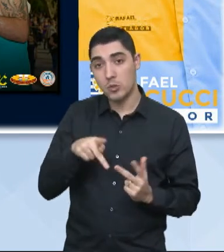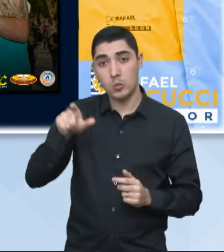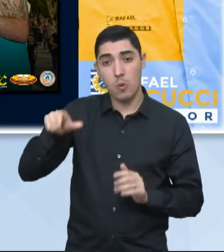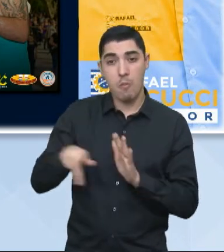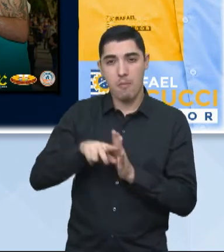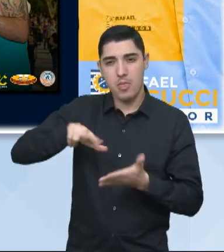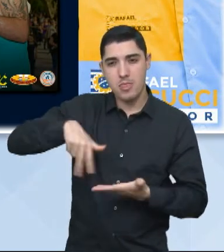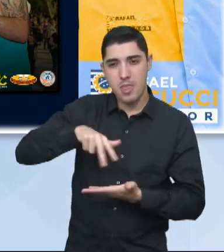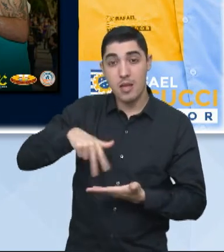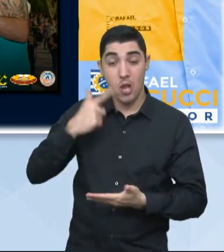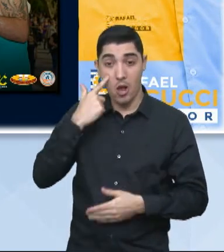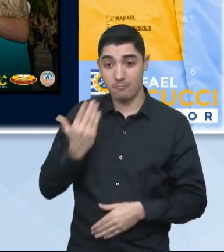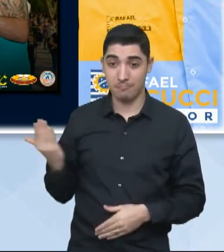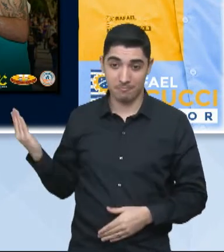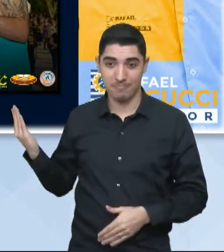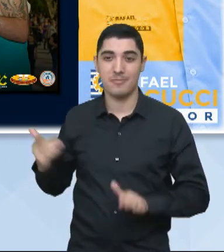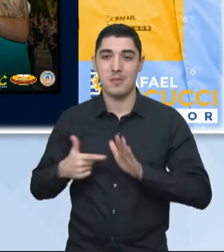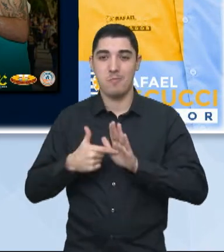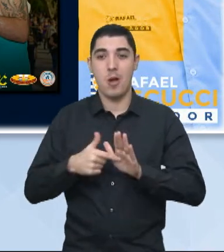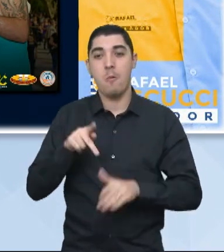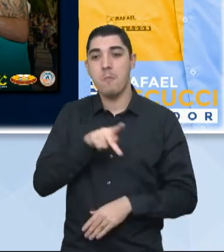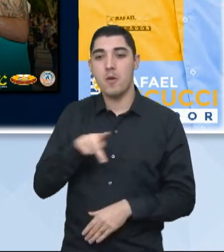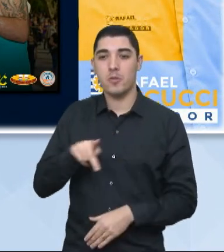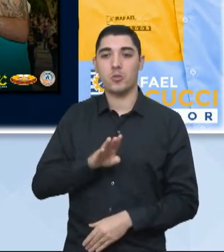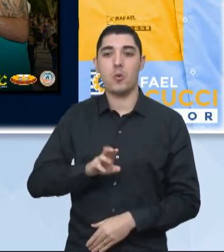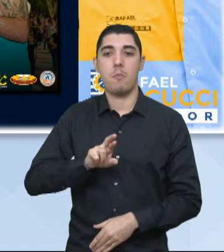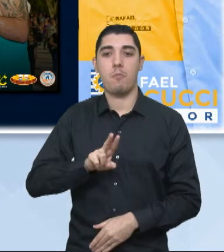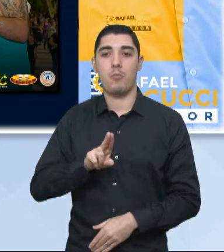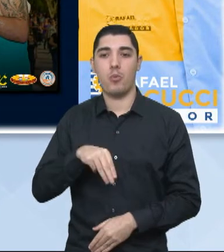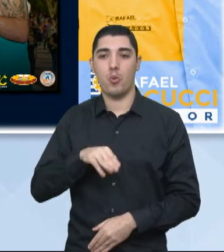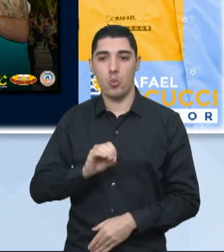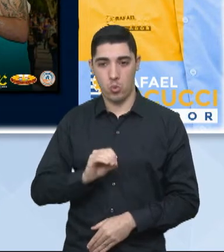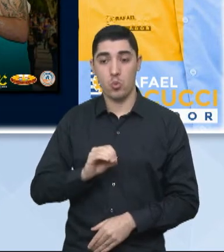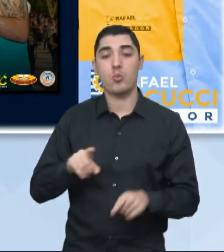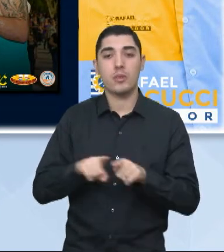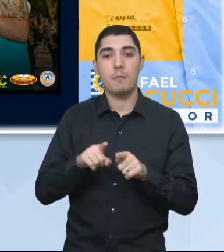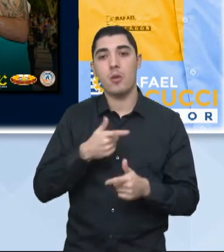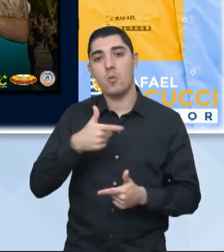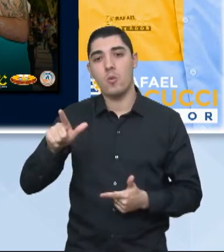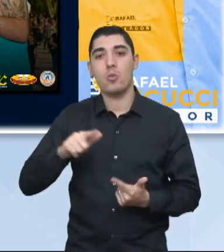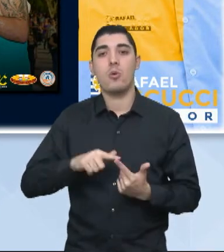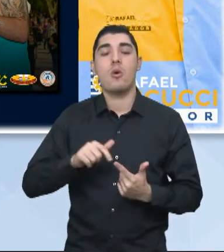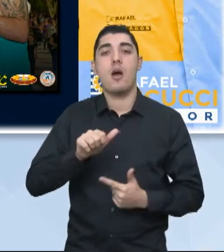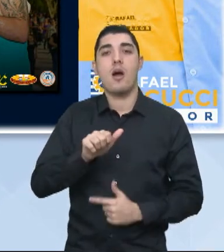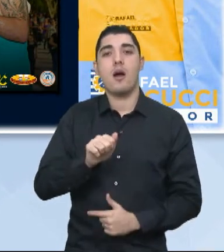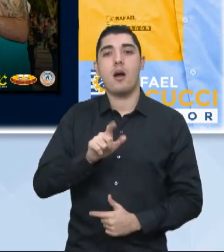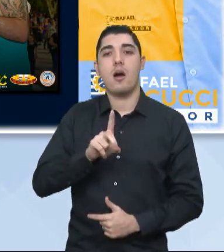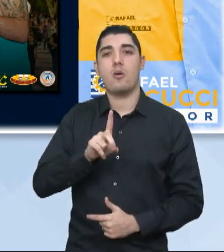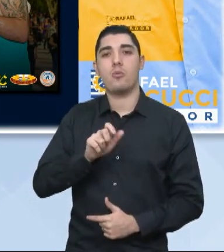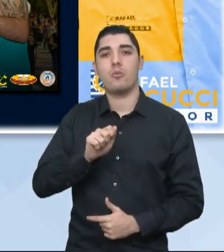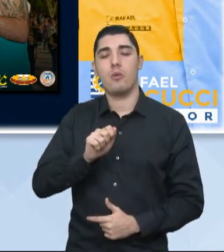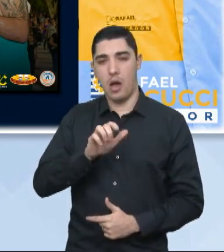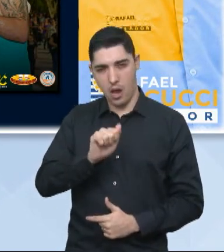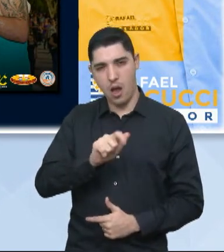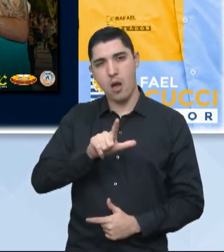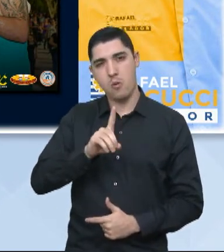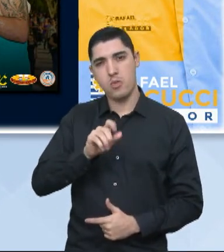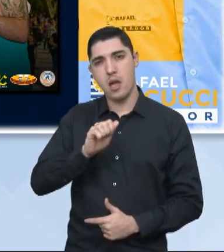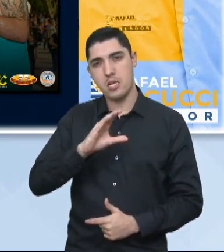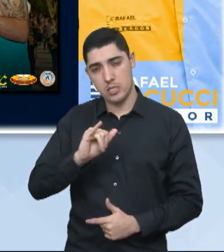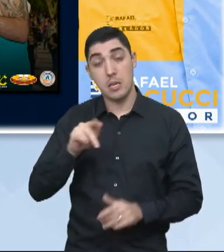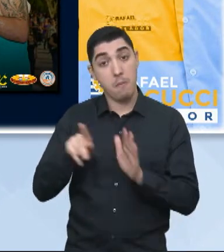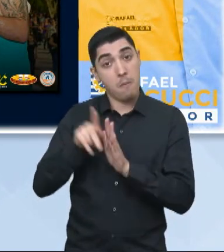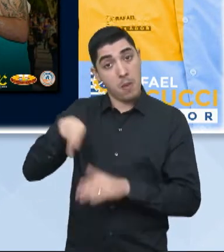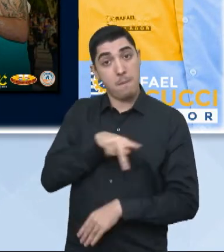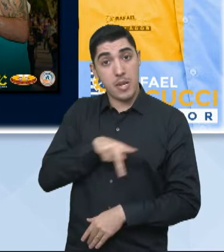Campos. Essas duas fotos, uma eu com o professor Bruno e a outra com o Aldeci Ceará, o presidente, o atual presidente lá da SAB do Jardim Morumbi, a